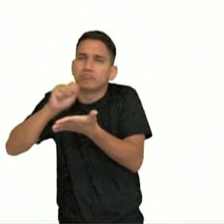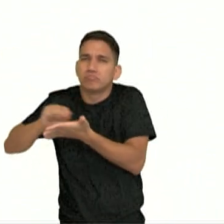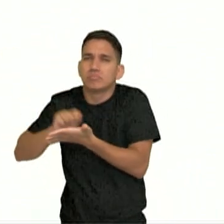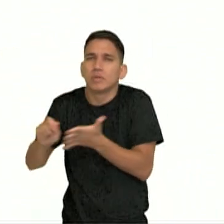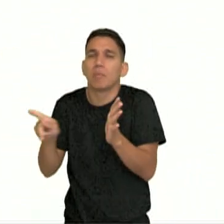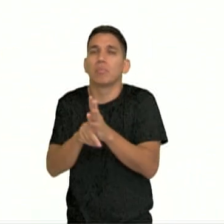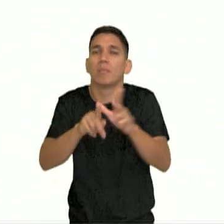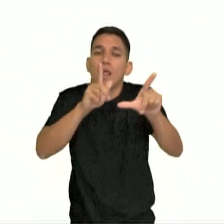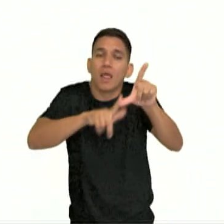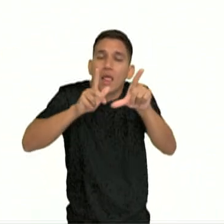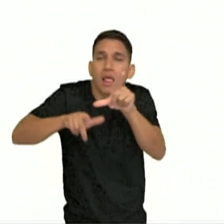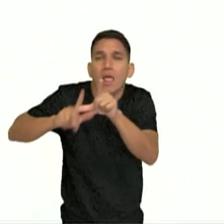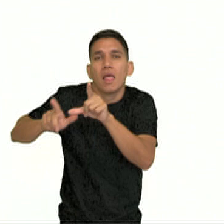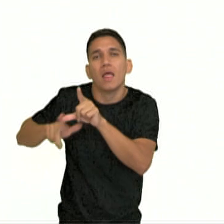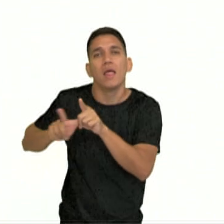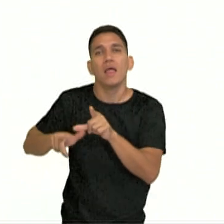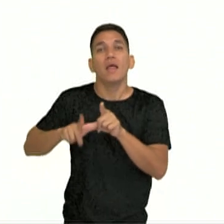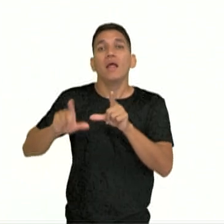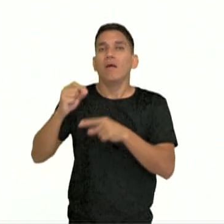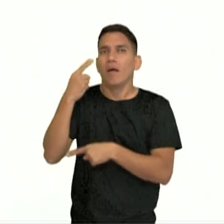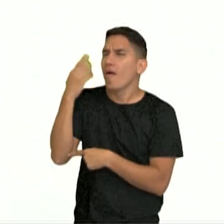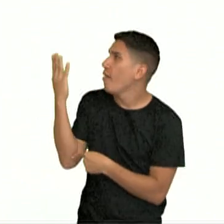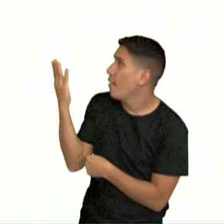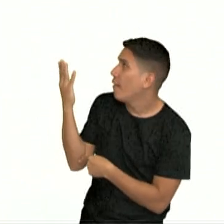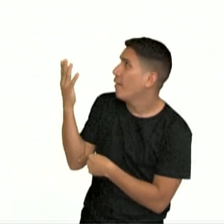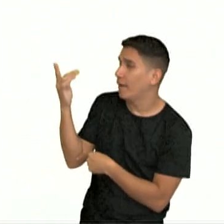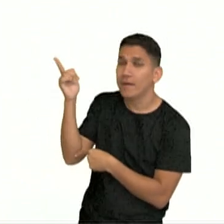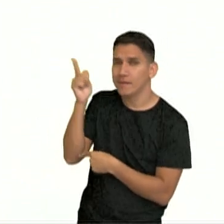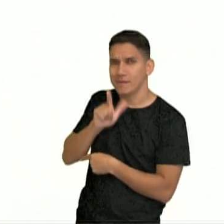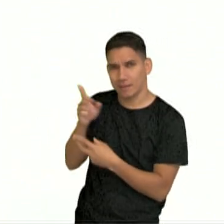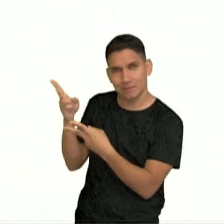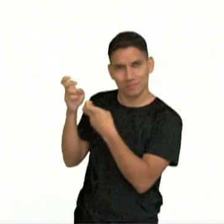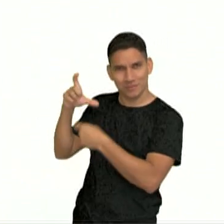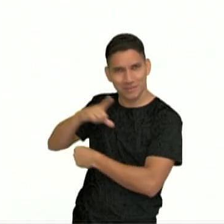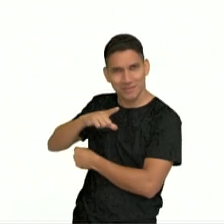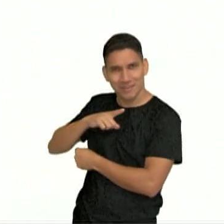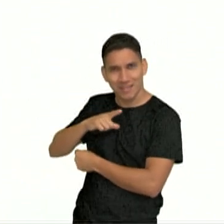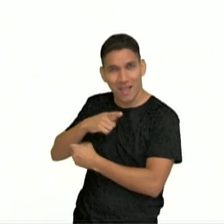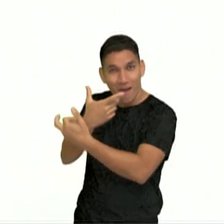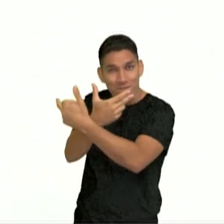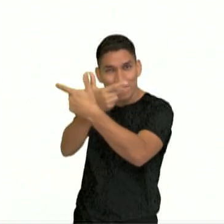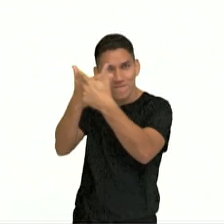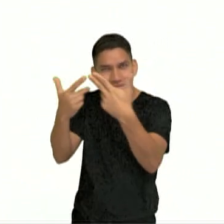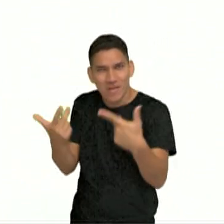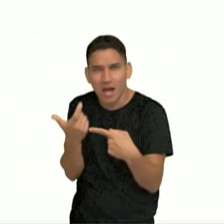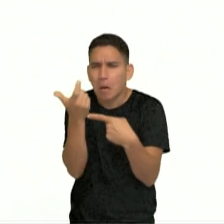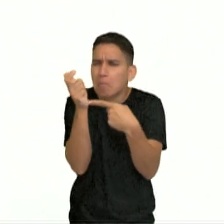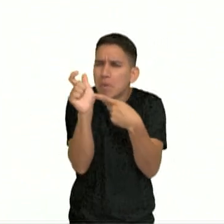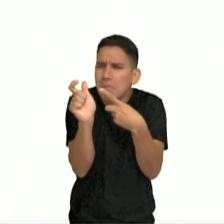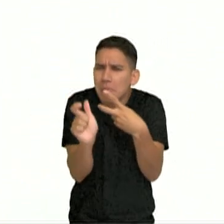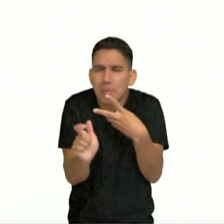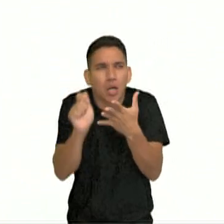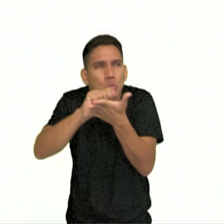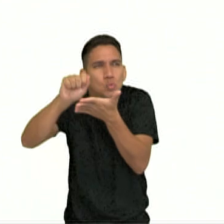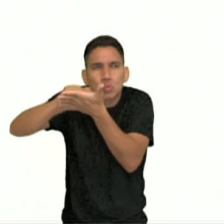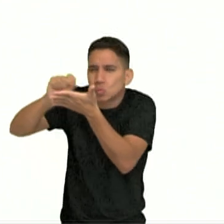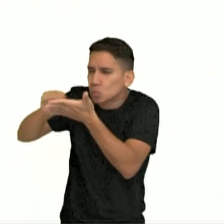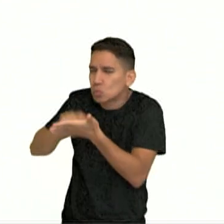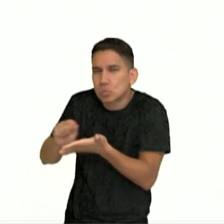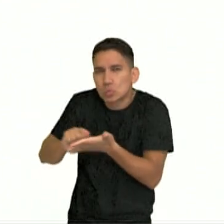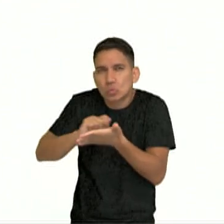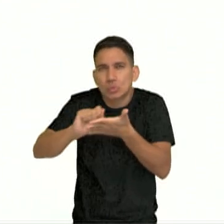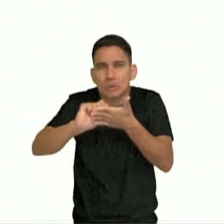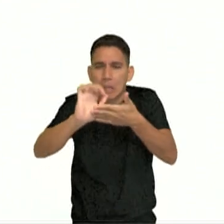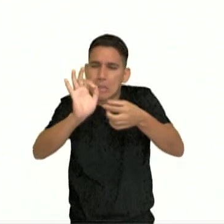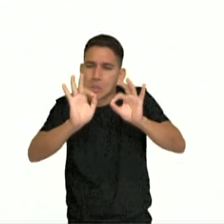com letras, tá? E aqui você vai olhar e vai enxergar várias coisas escritas ao mesmo tempo.